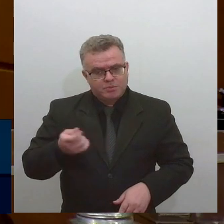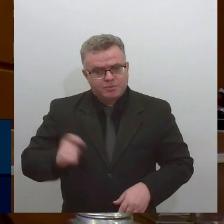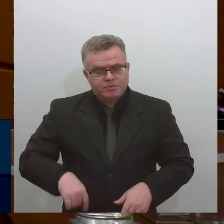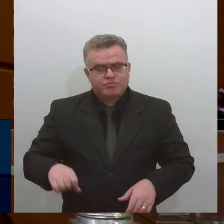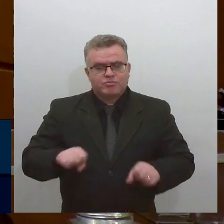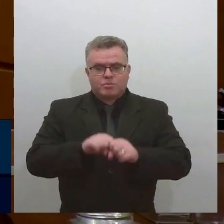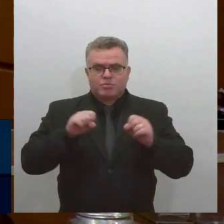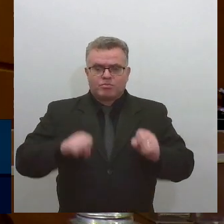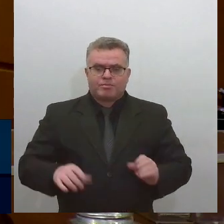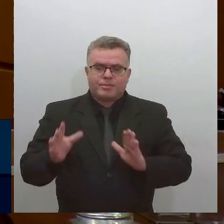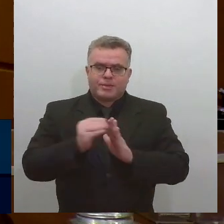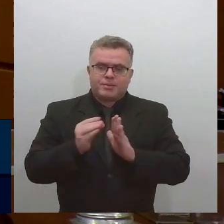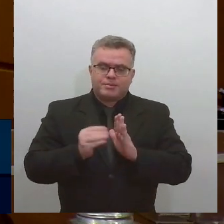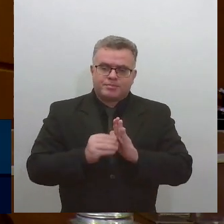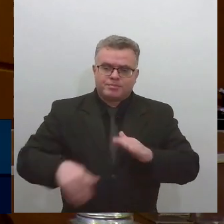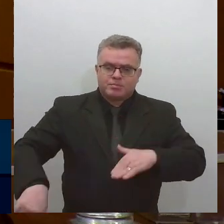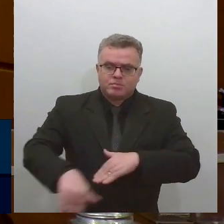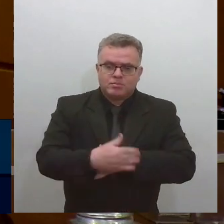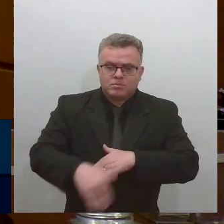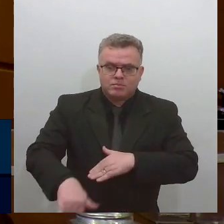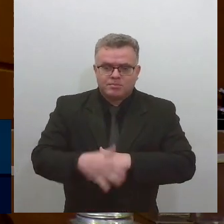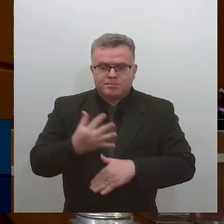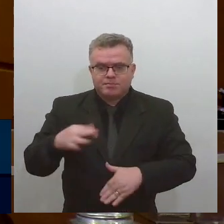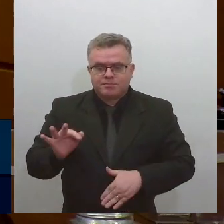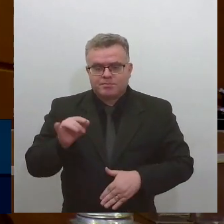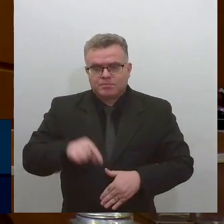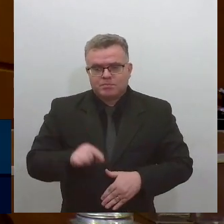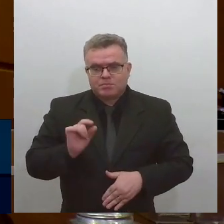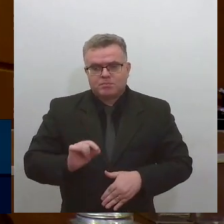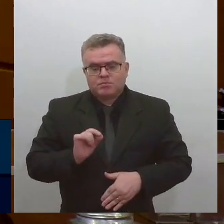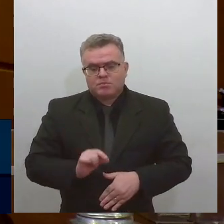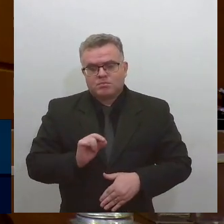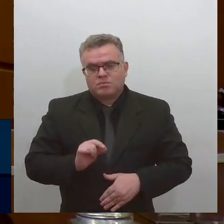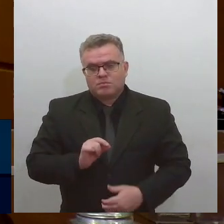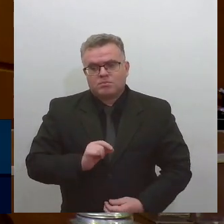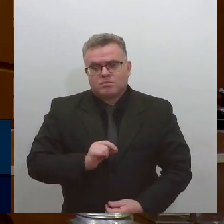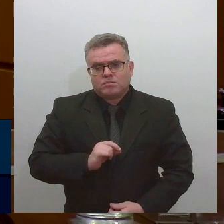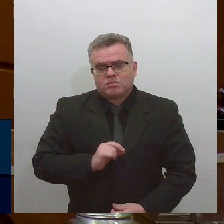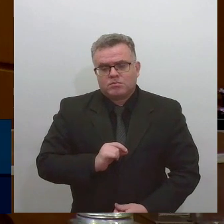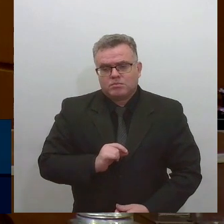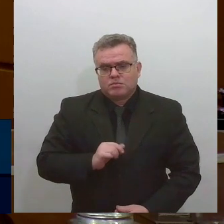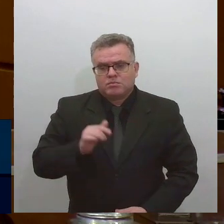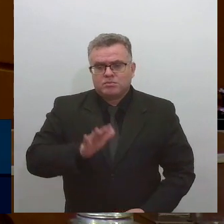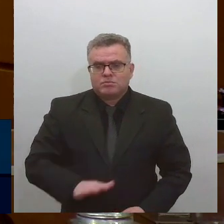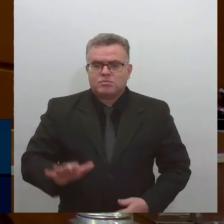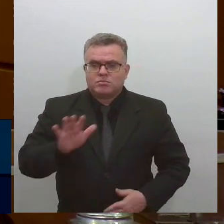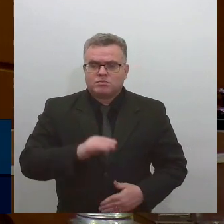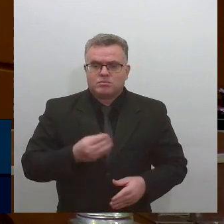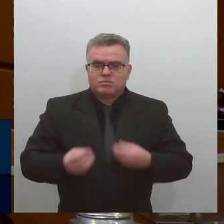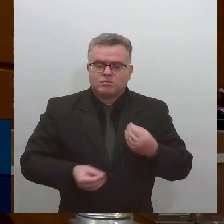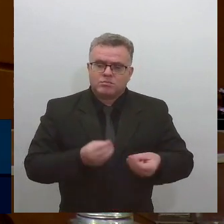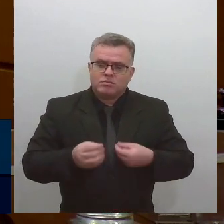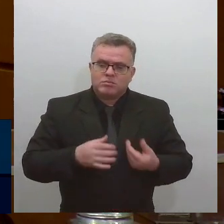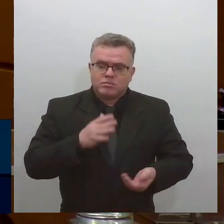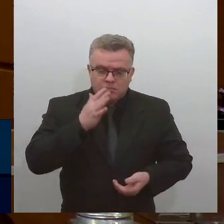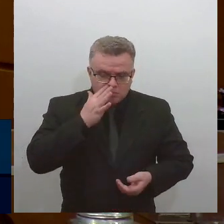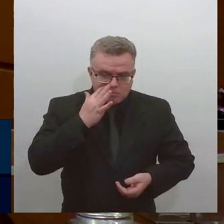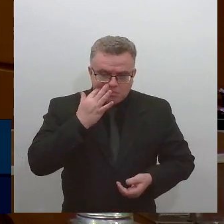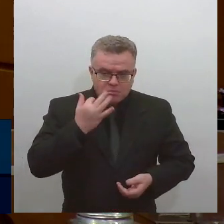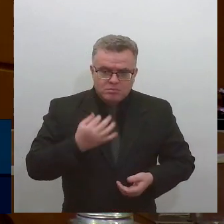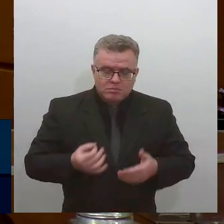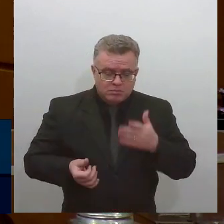de aviação eh no Sistema Nacional e no plano nacional de aviação do denit ela já consta H alguns anos há vários